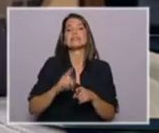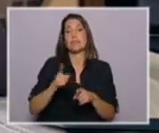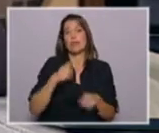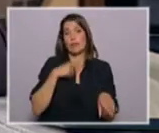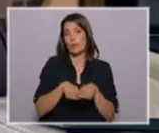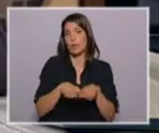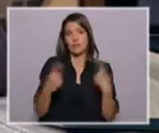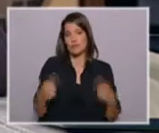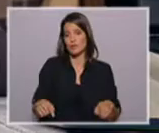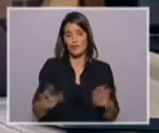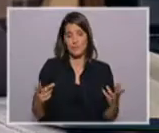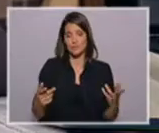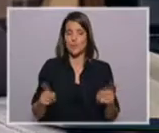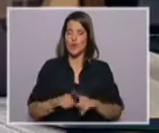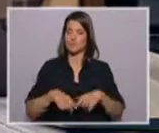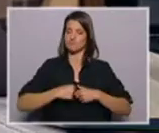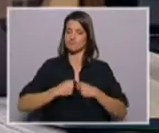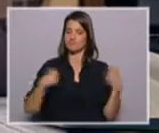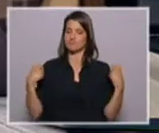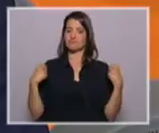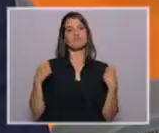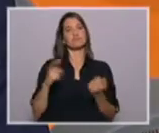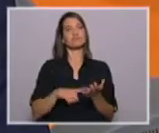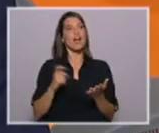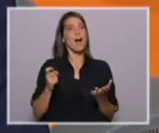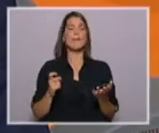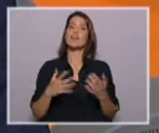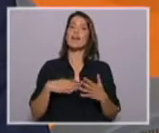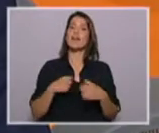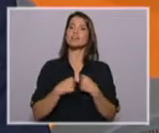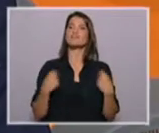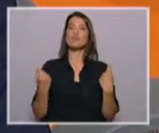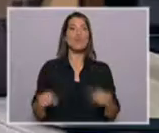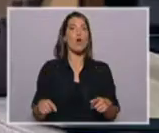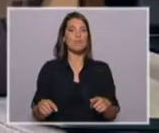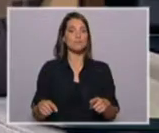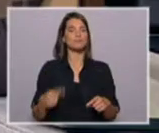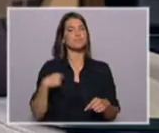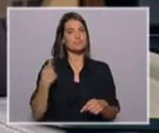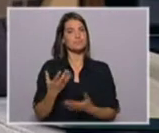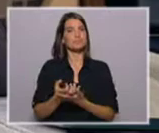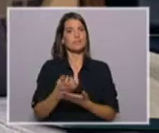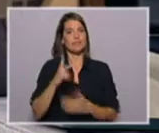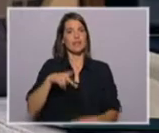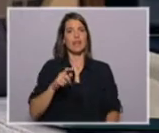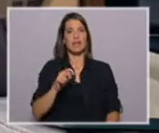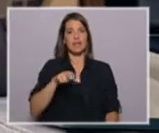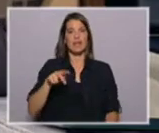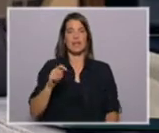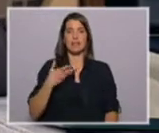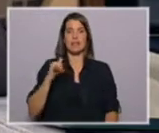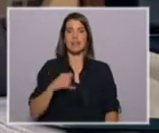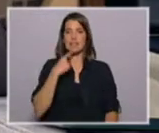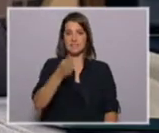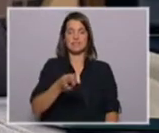geopolítica, era uma questão de afirmação de um bloco sobre outro. Era a Guerra Fria de outra forma. Pois. Nós temos gravações do Kennedy a dizer: se